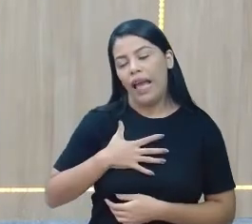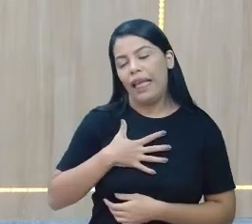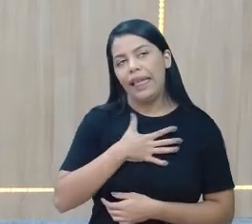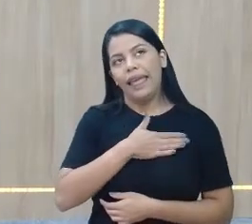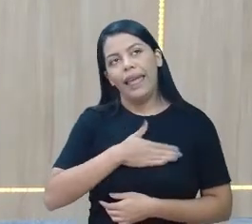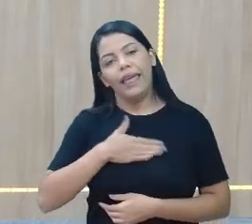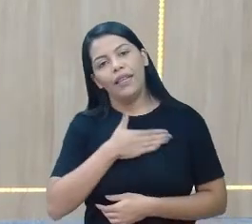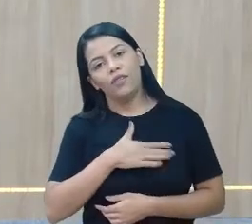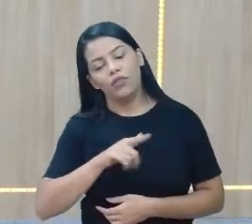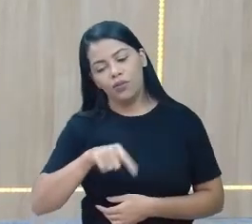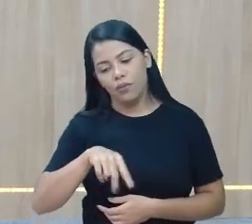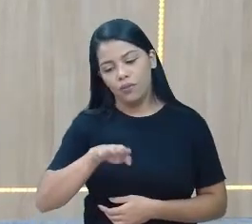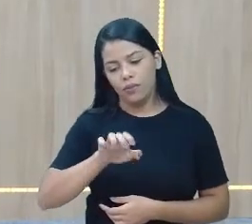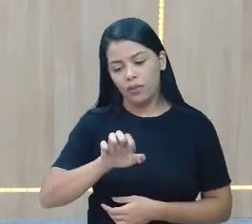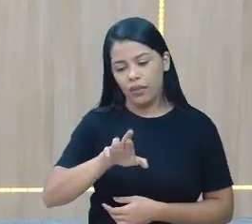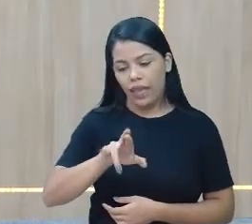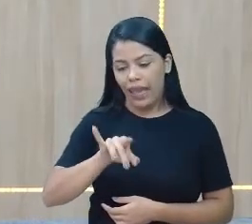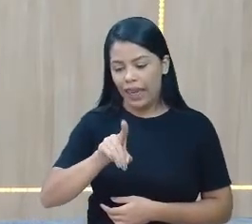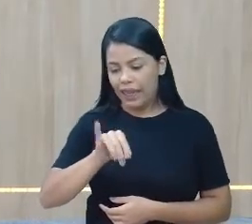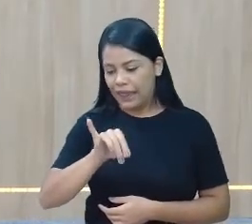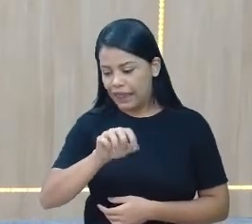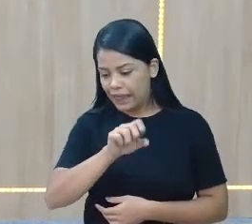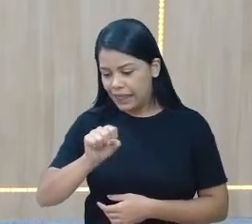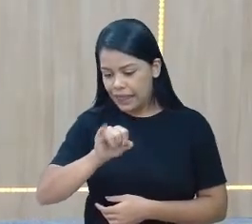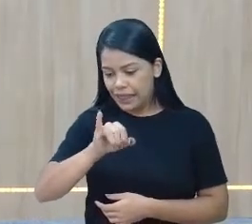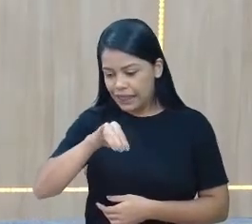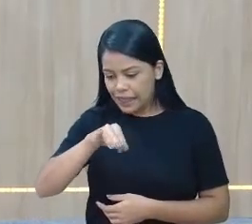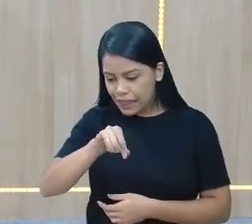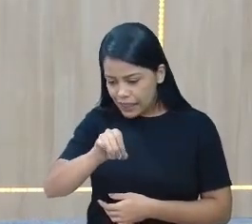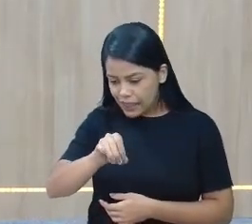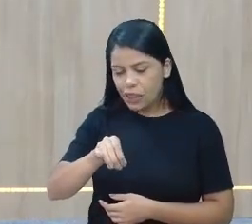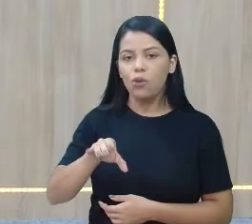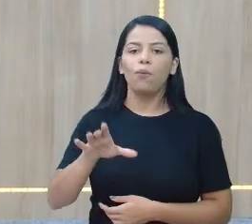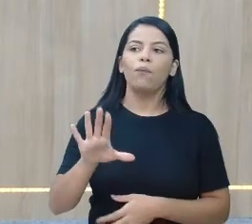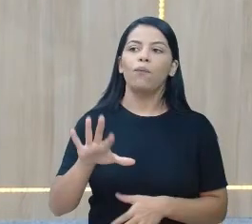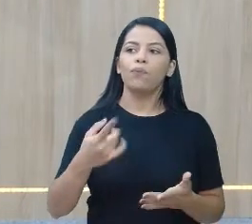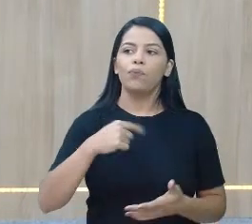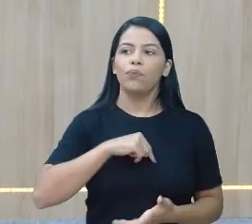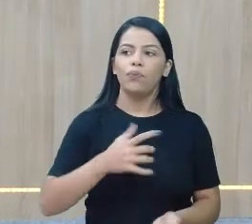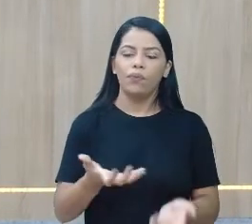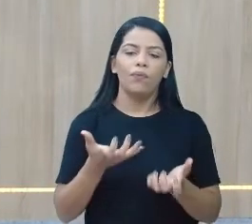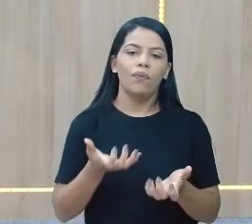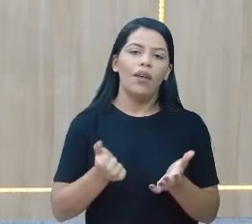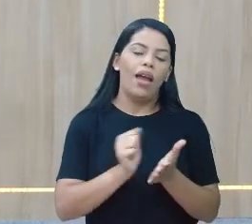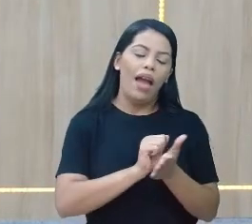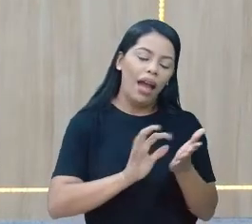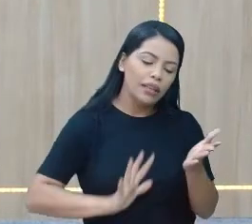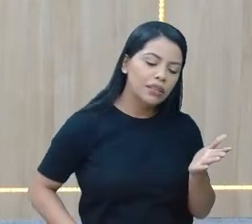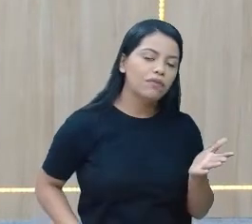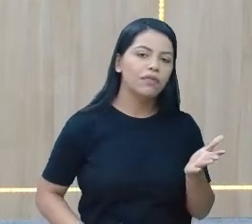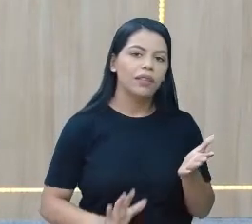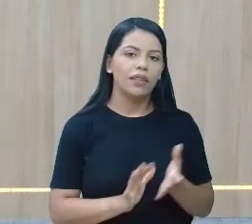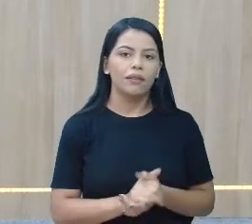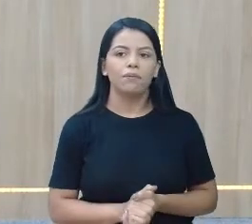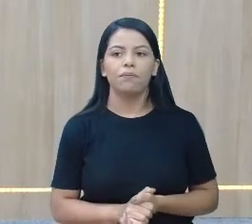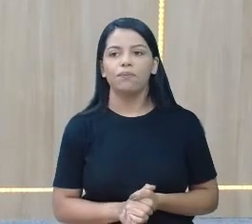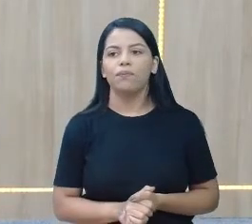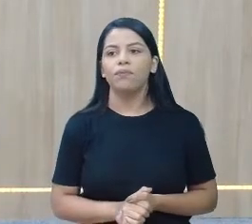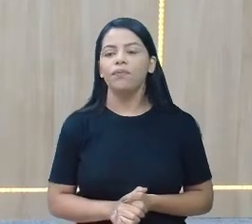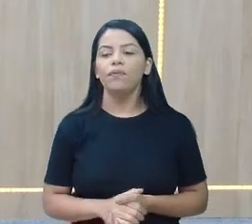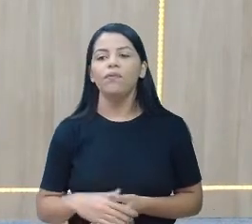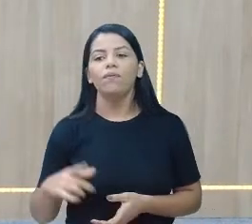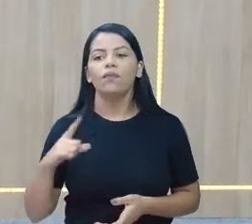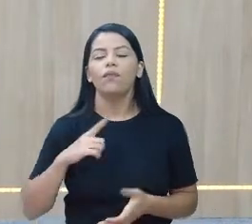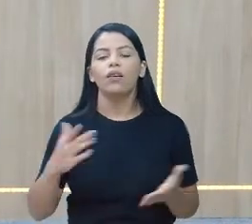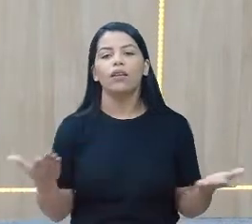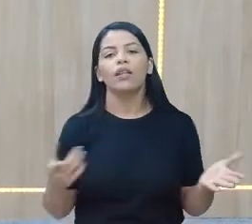aqui, queridíssimo ali, queridíssimo cá, queridíssimo acolá. A nossa queridíssima, olha aí, a atividade de hoje, aí vocês dizem, eita, ele vai vir com